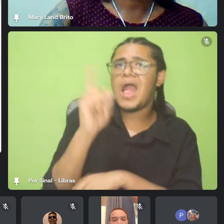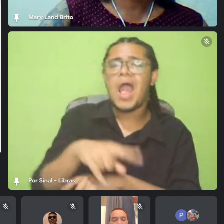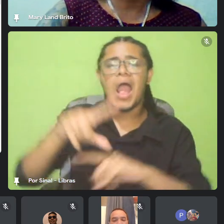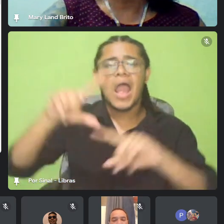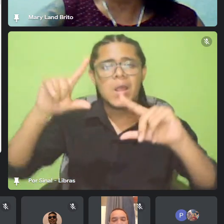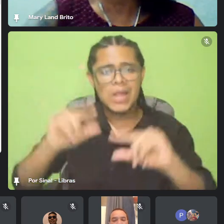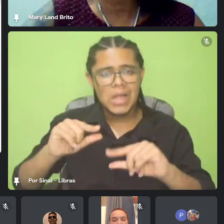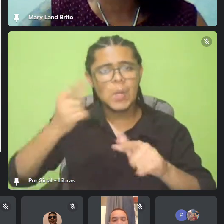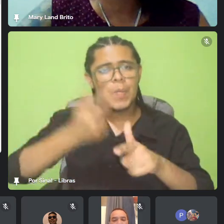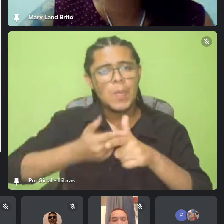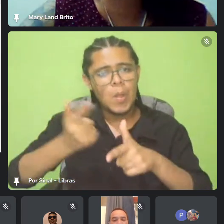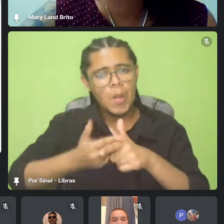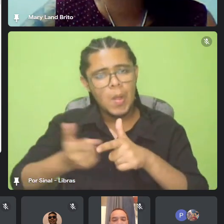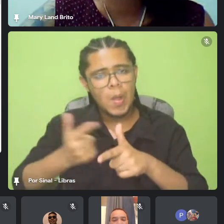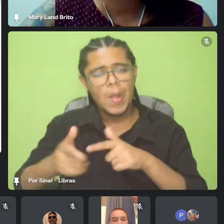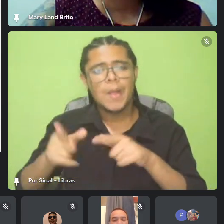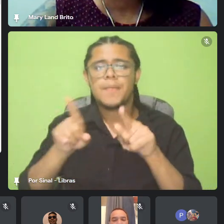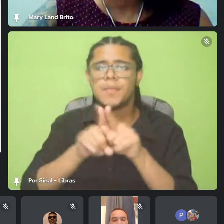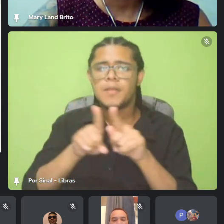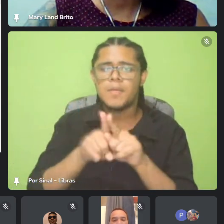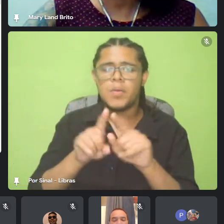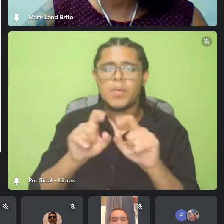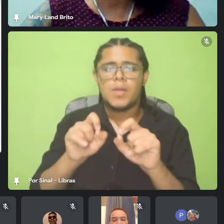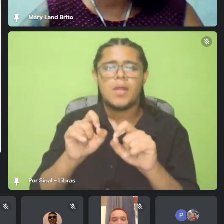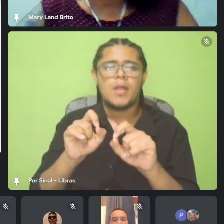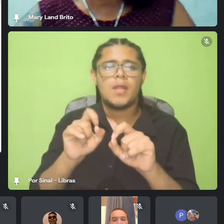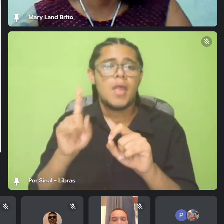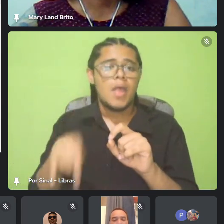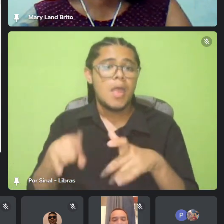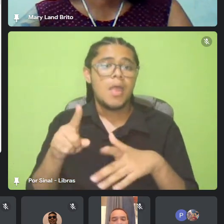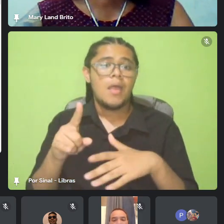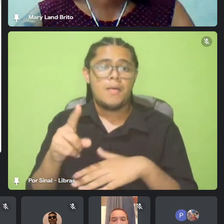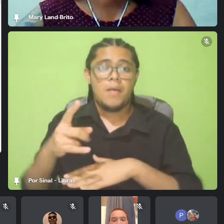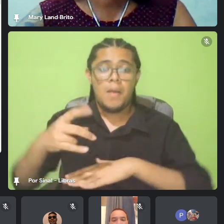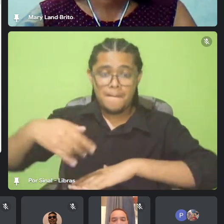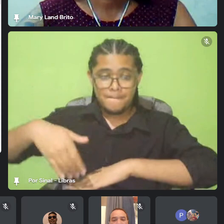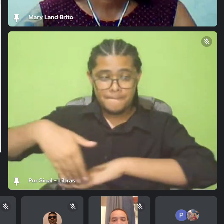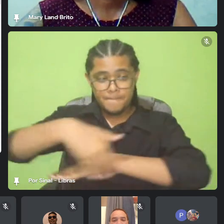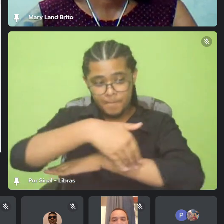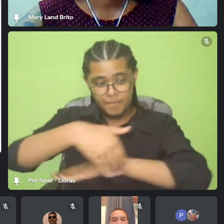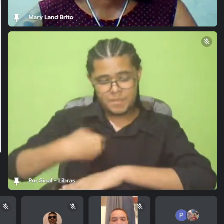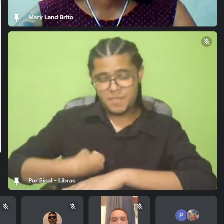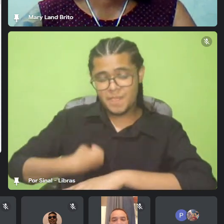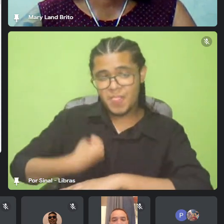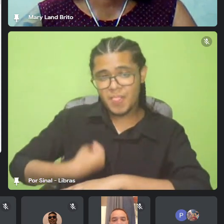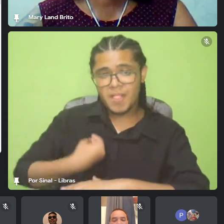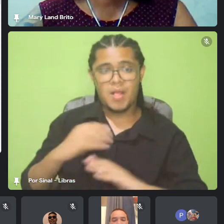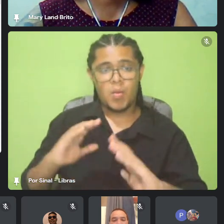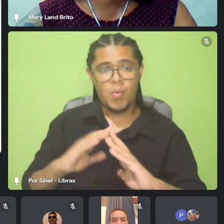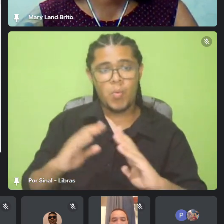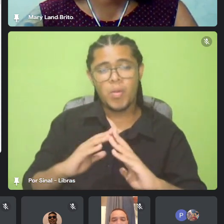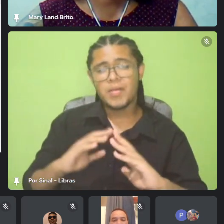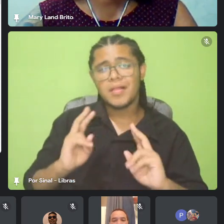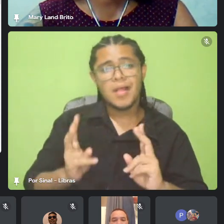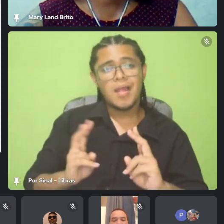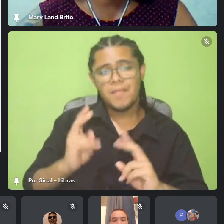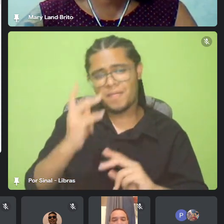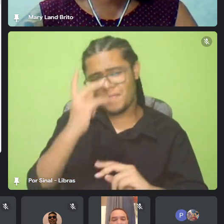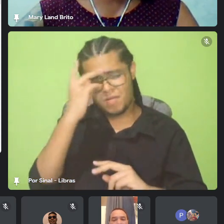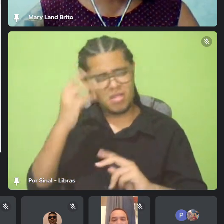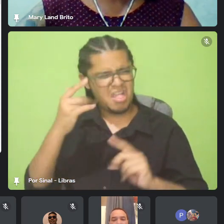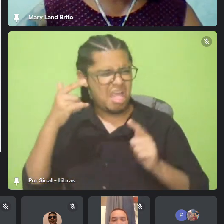dessa questão da pop rua, porque assim, geralmente a pop rua é colocada enquanto somente usuário de álcool e outras drogas, e nós sabemos